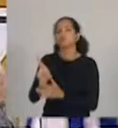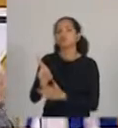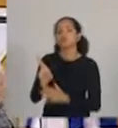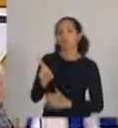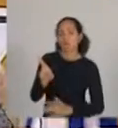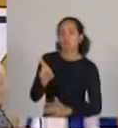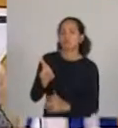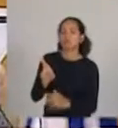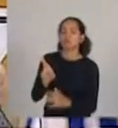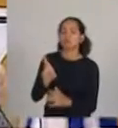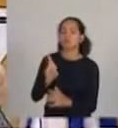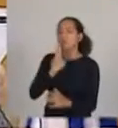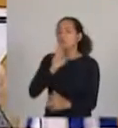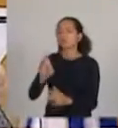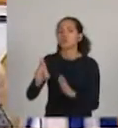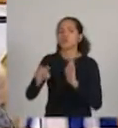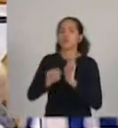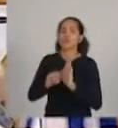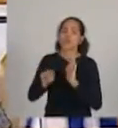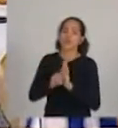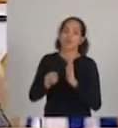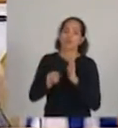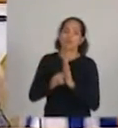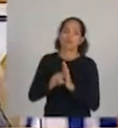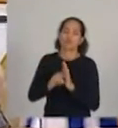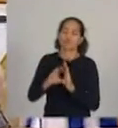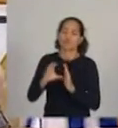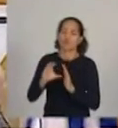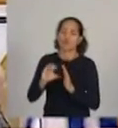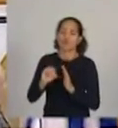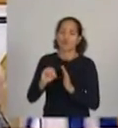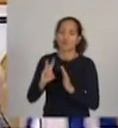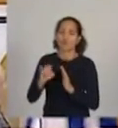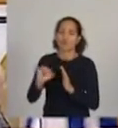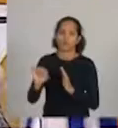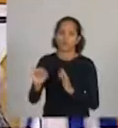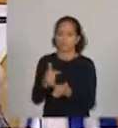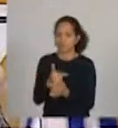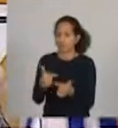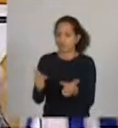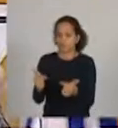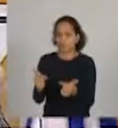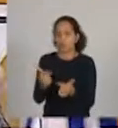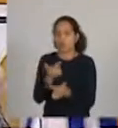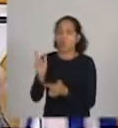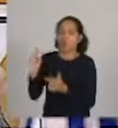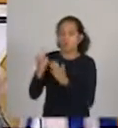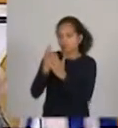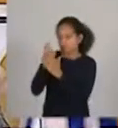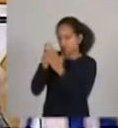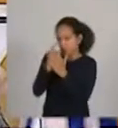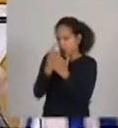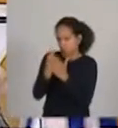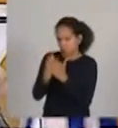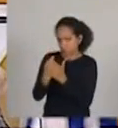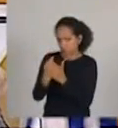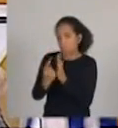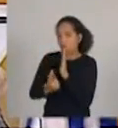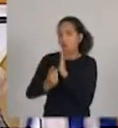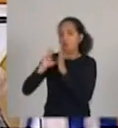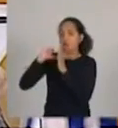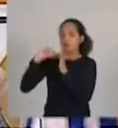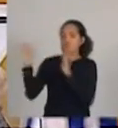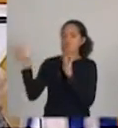não detectável para a Covid. Ele já havia feito outros testes de RT-PCR, um antes de embarcar